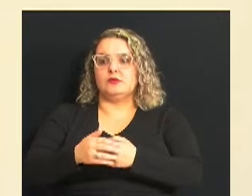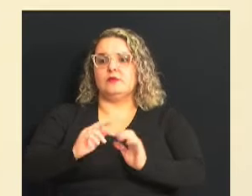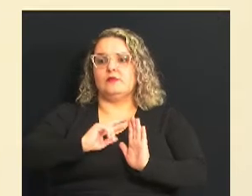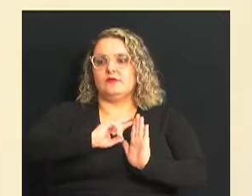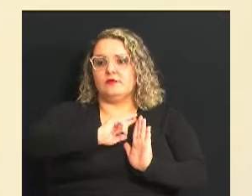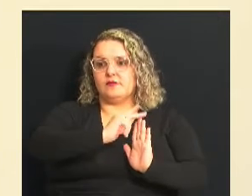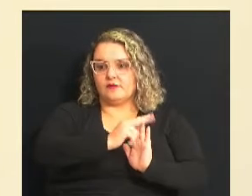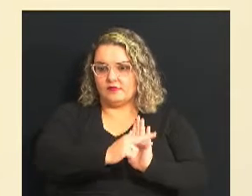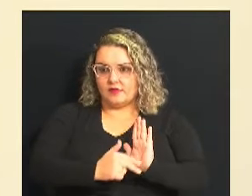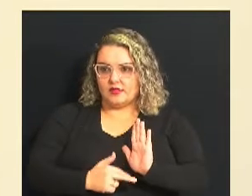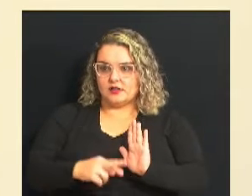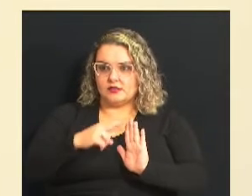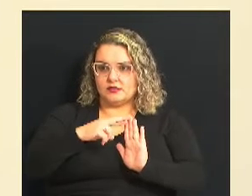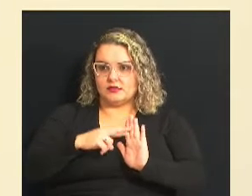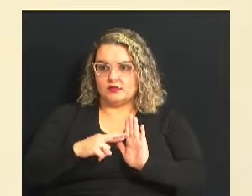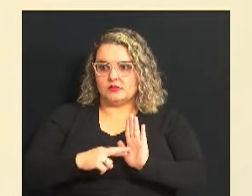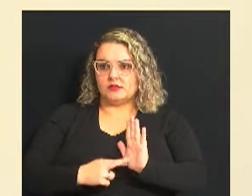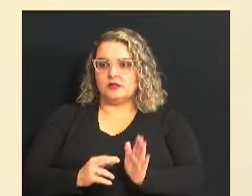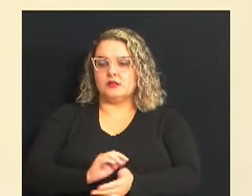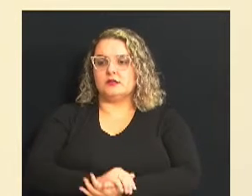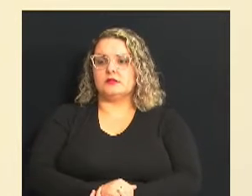da